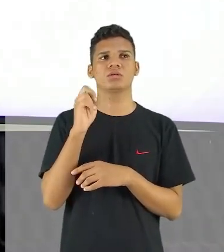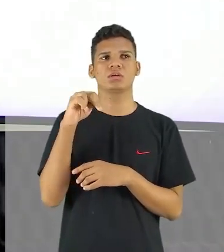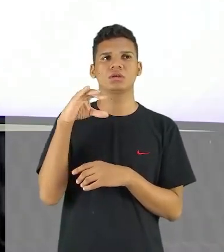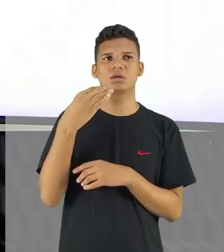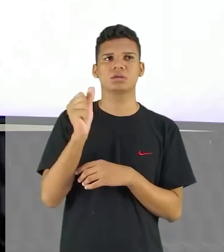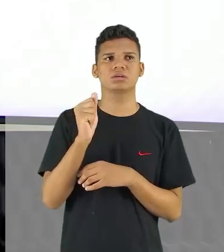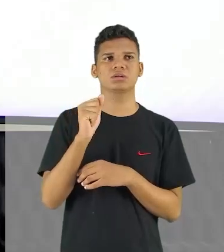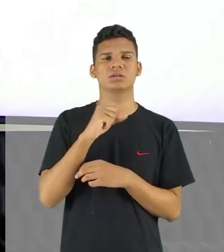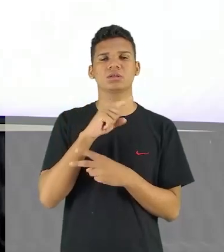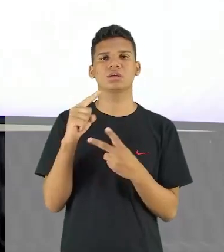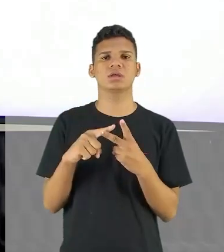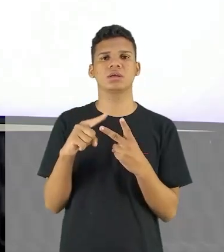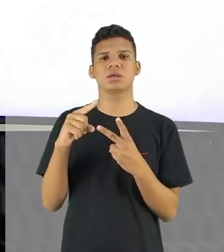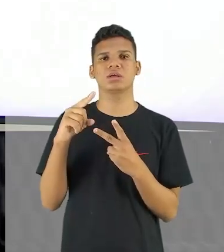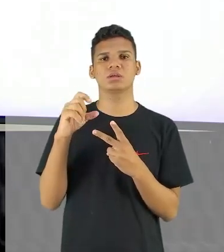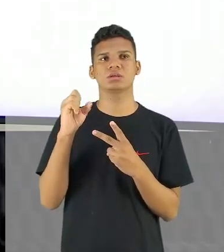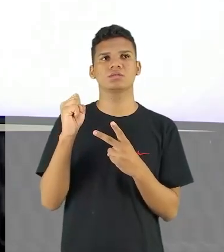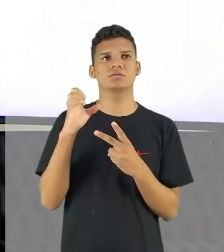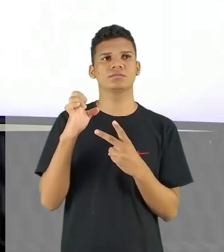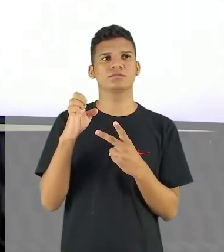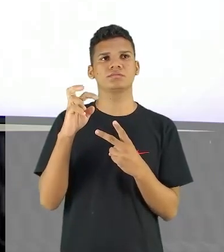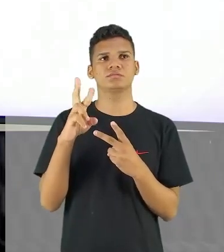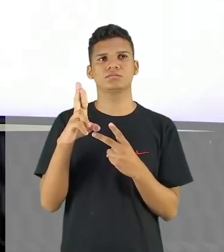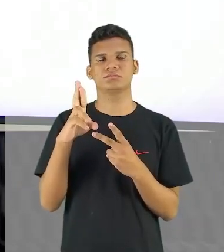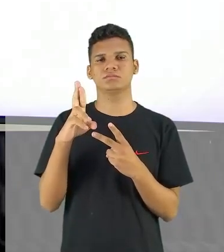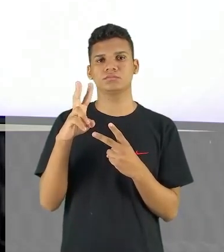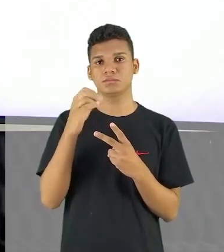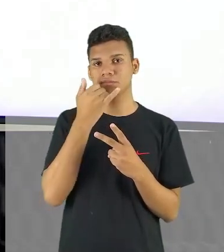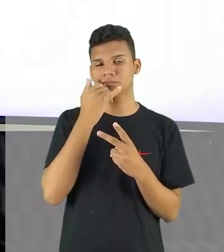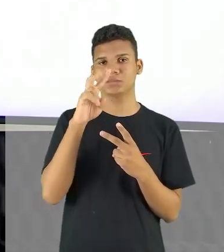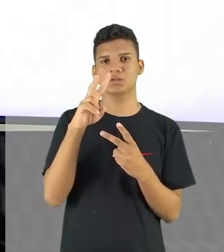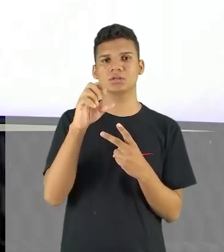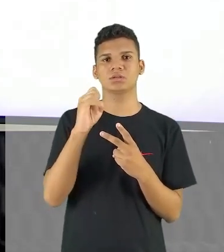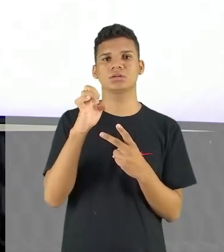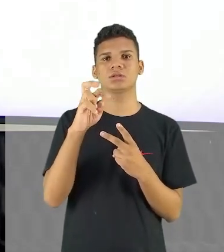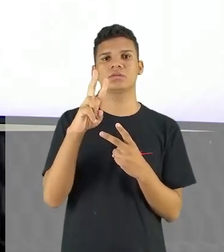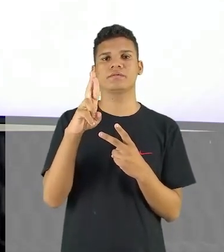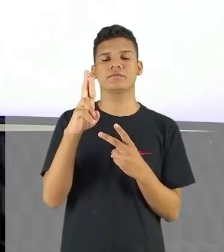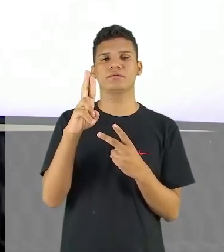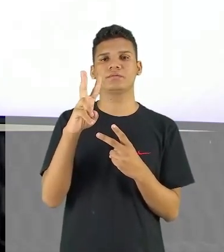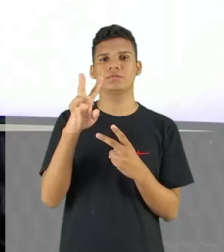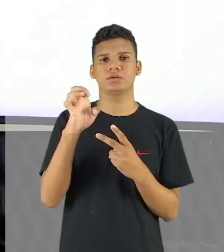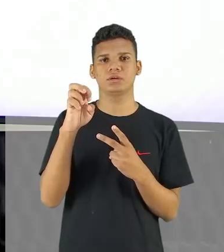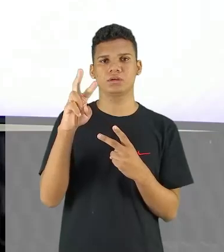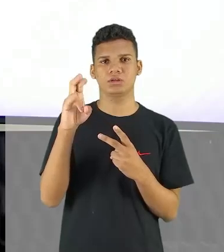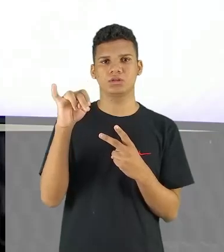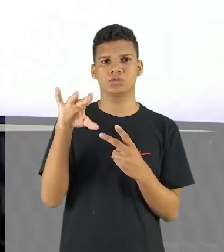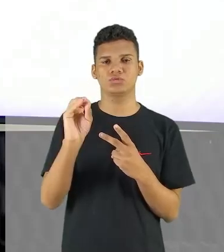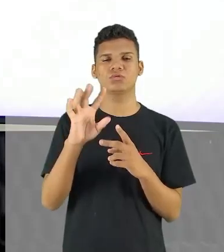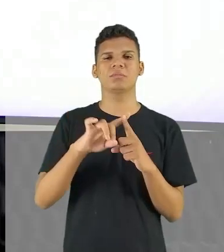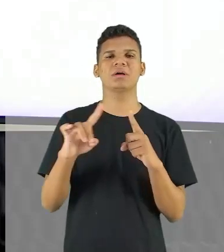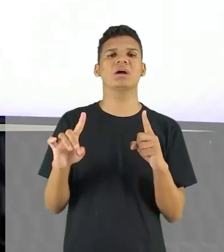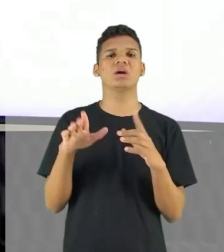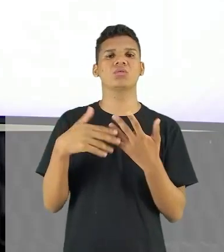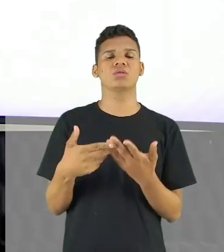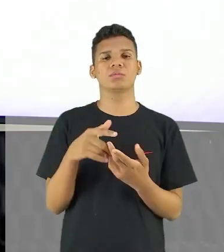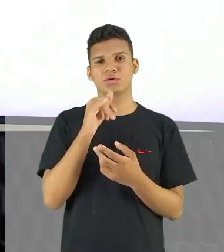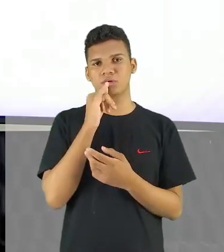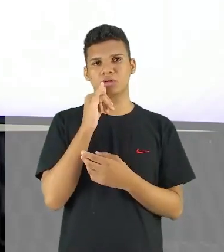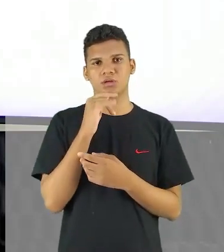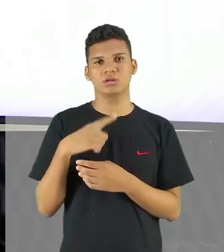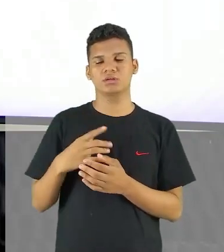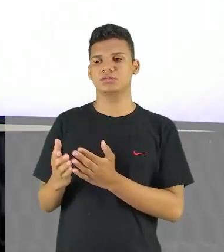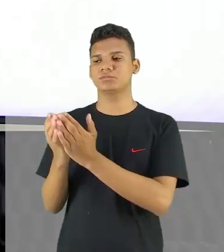mestre Severino, tá? Quem sugere o garoto de ser para ser da